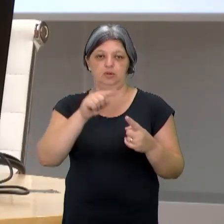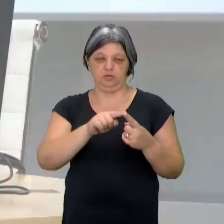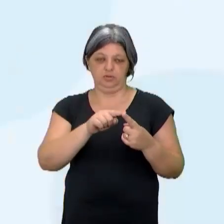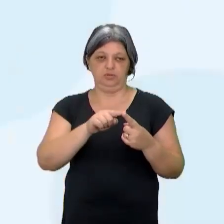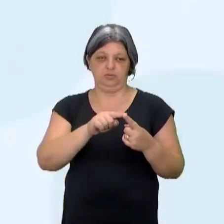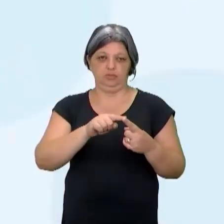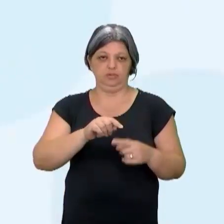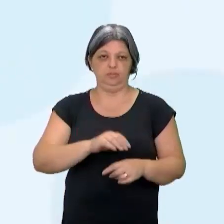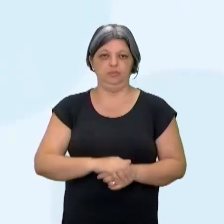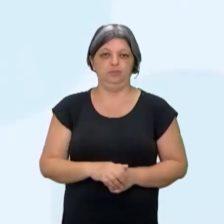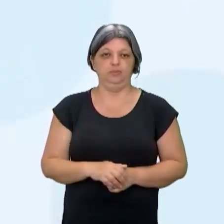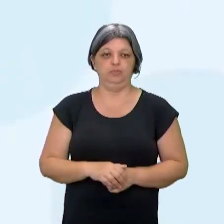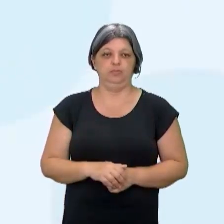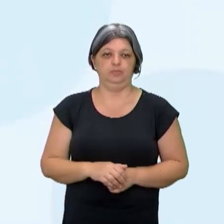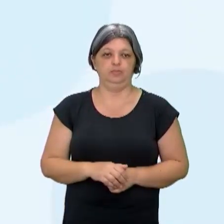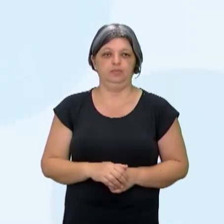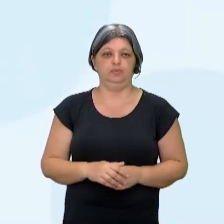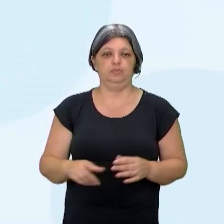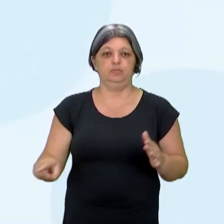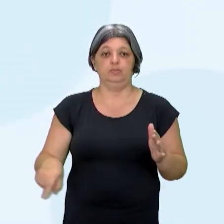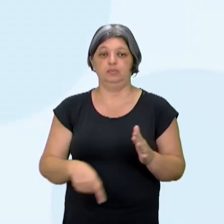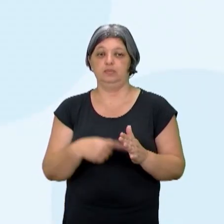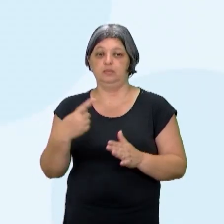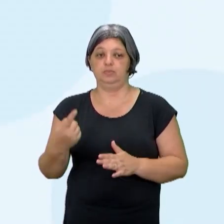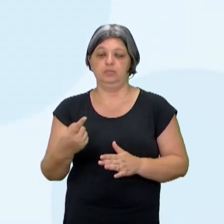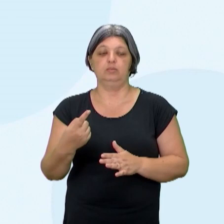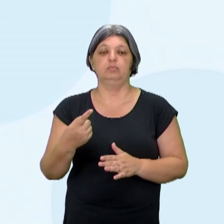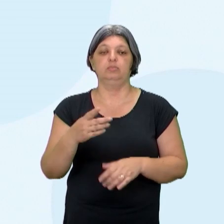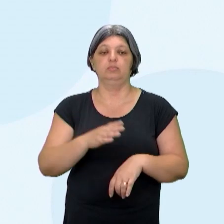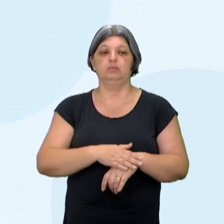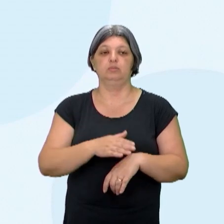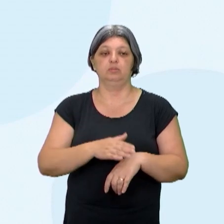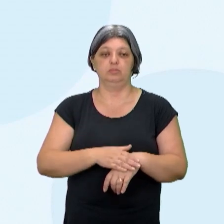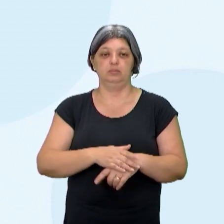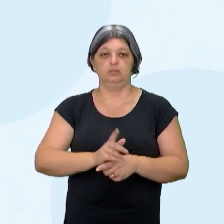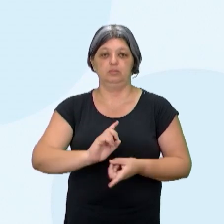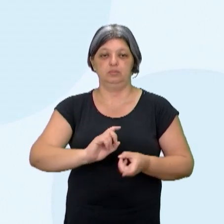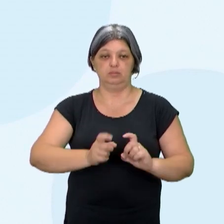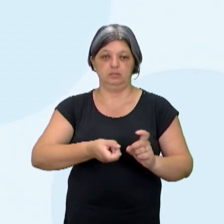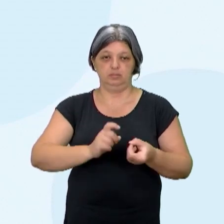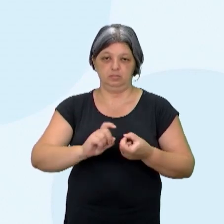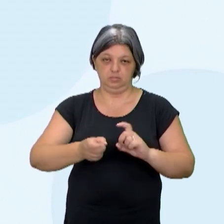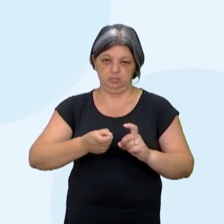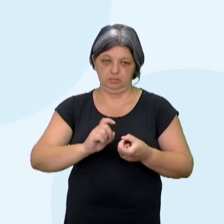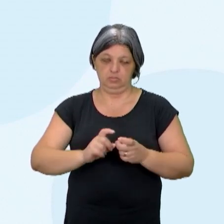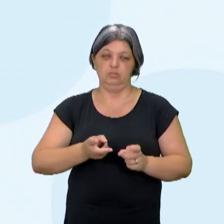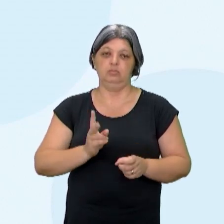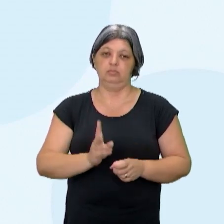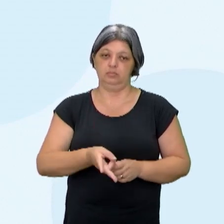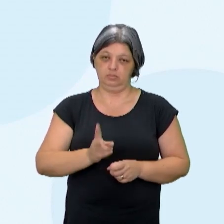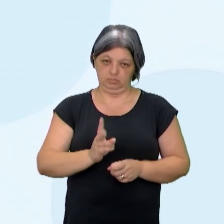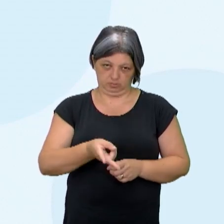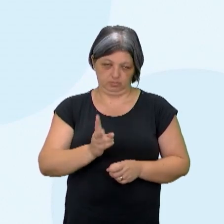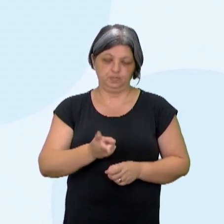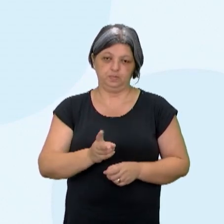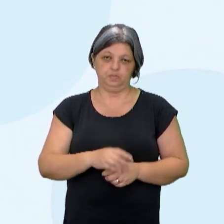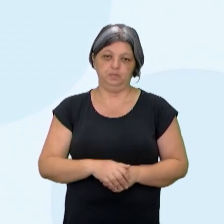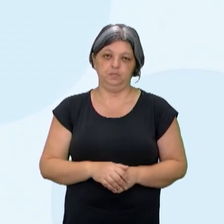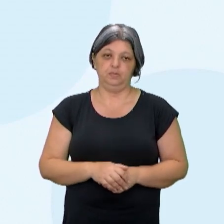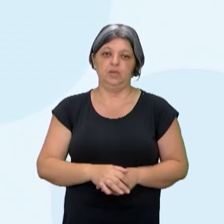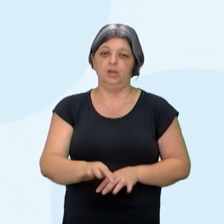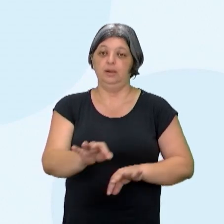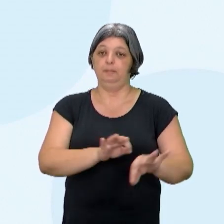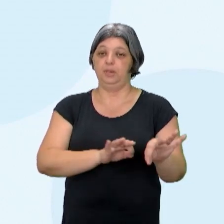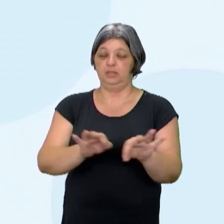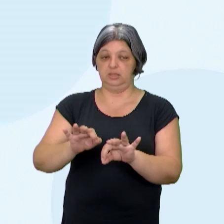alinhamentos. Primeiro, realizar reuniões periódicas, né, regulares e